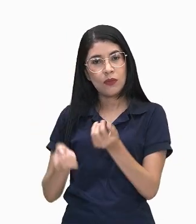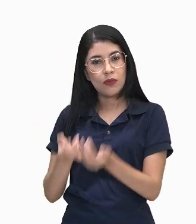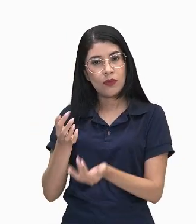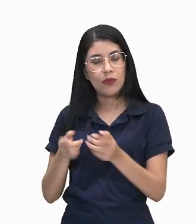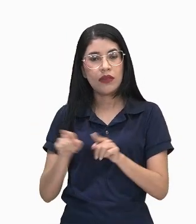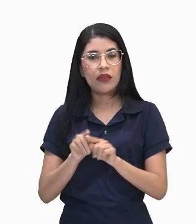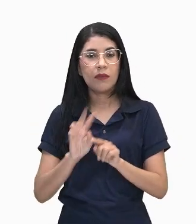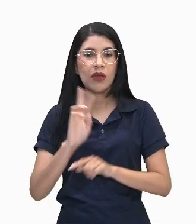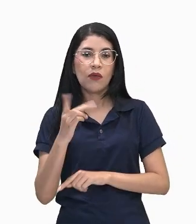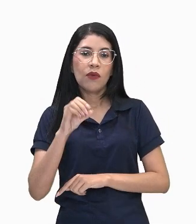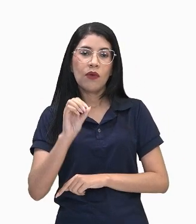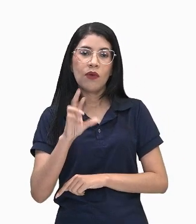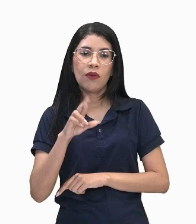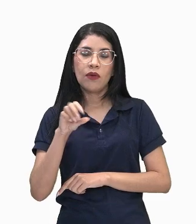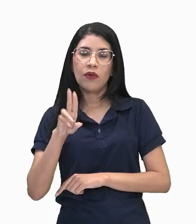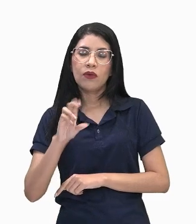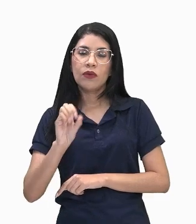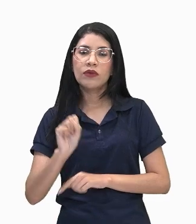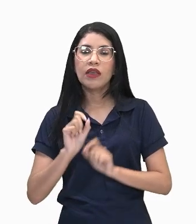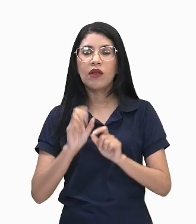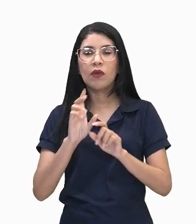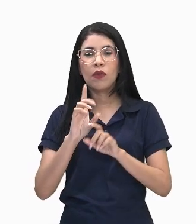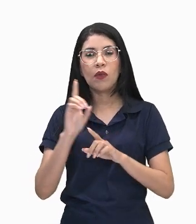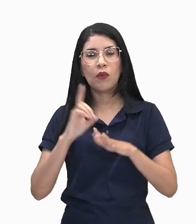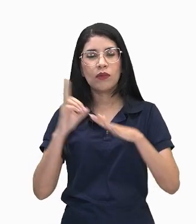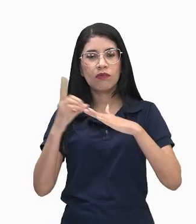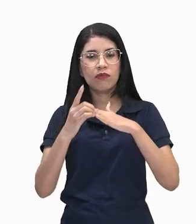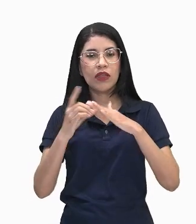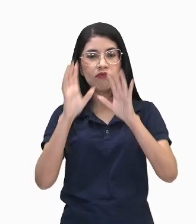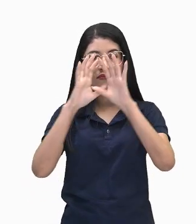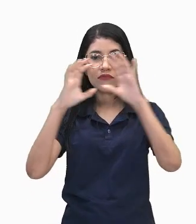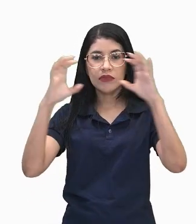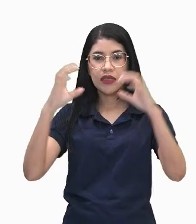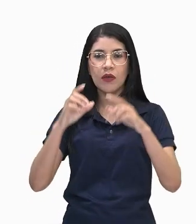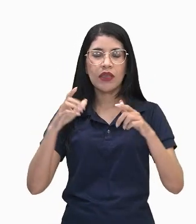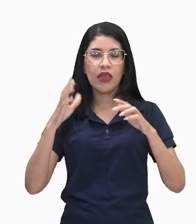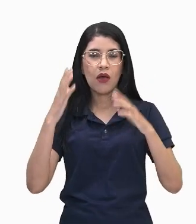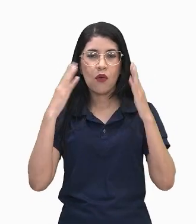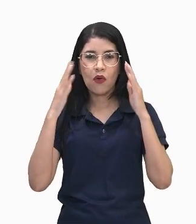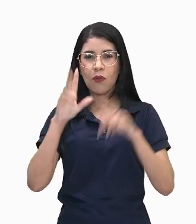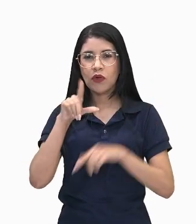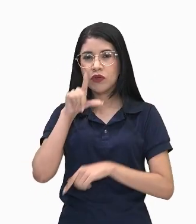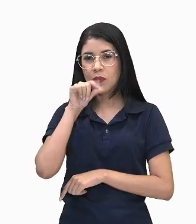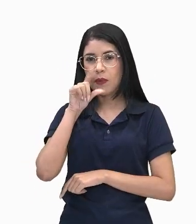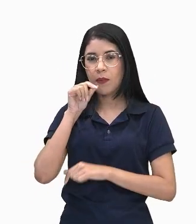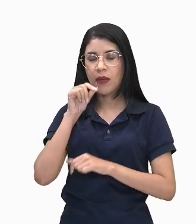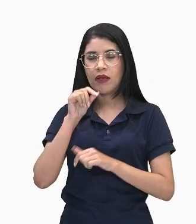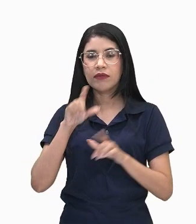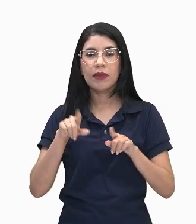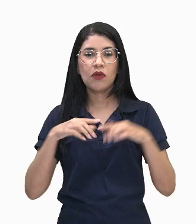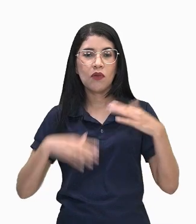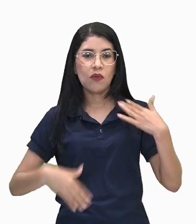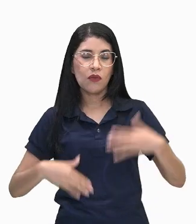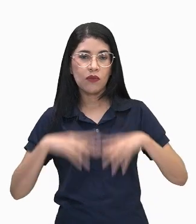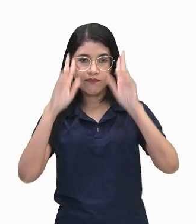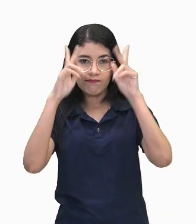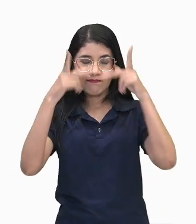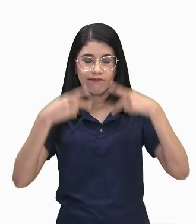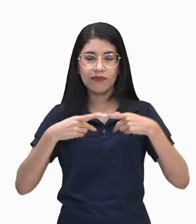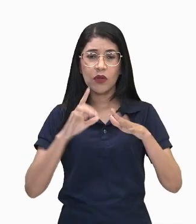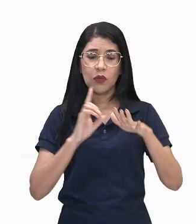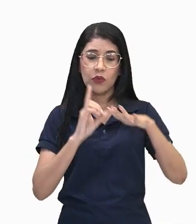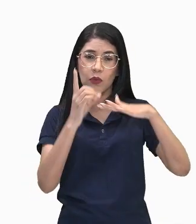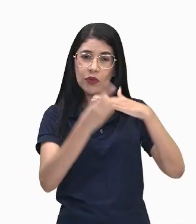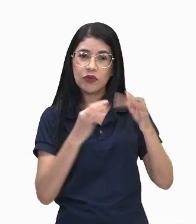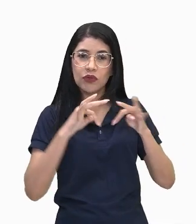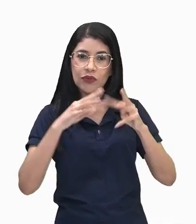deus Horus, considerado o deus dos céus, com a cabeça de falcão e o corpo humano. Então, todos os deuses egípcios, ele possuía